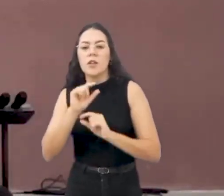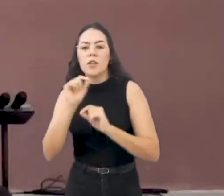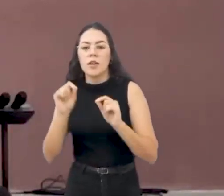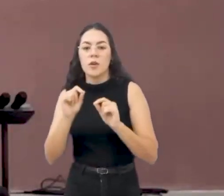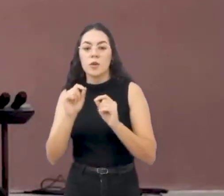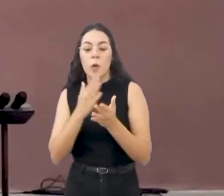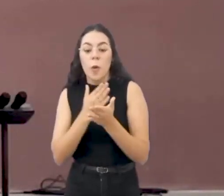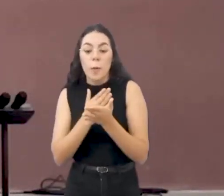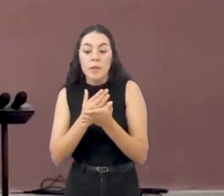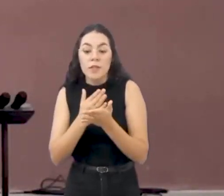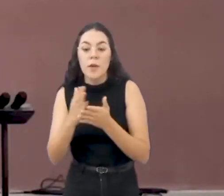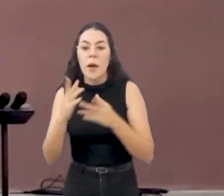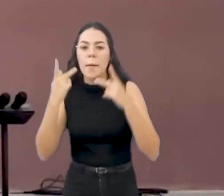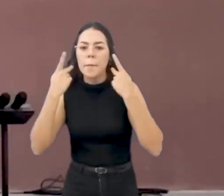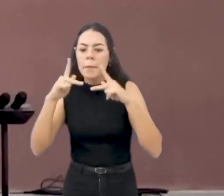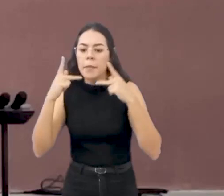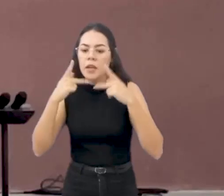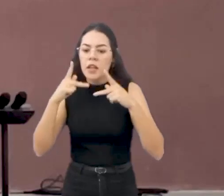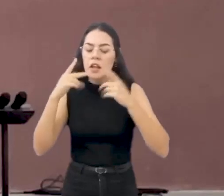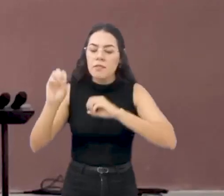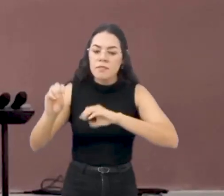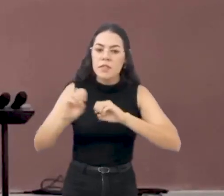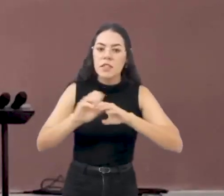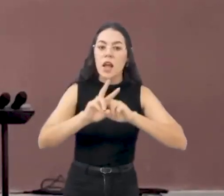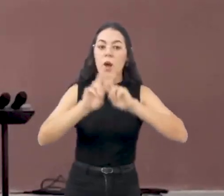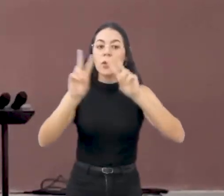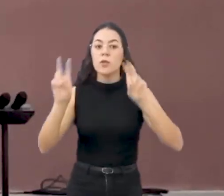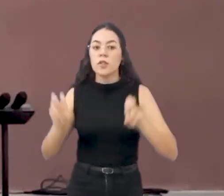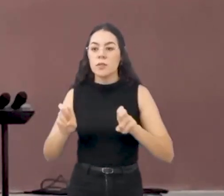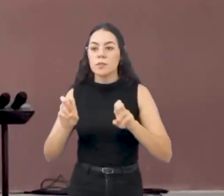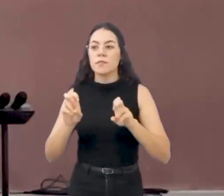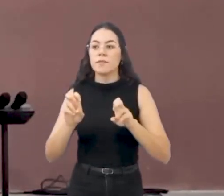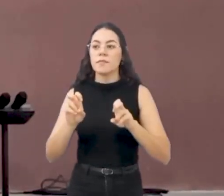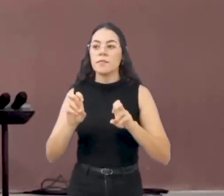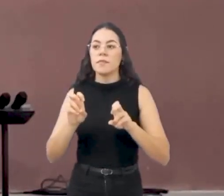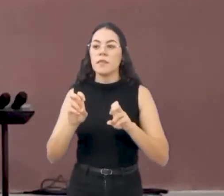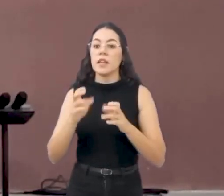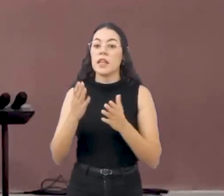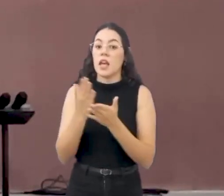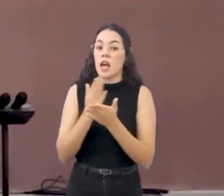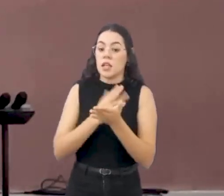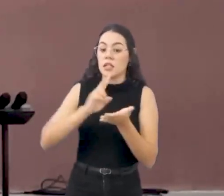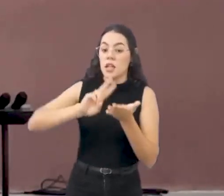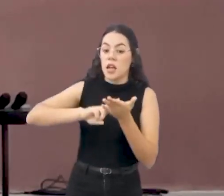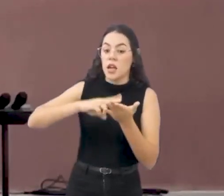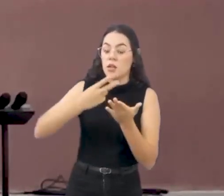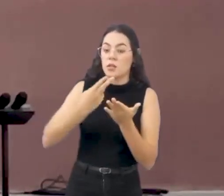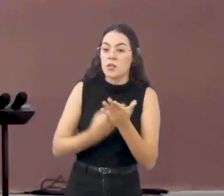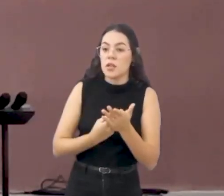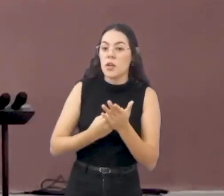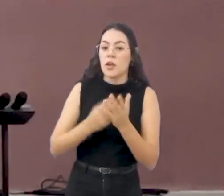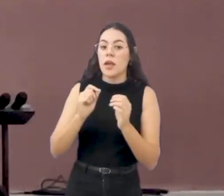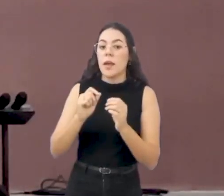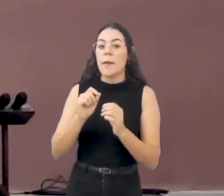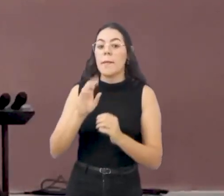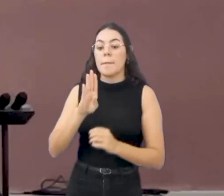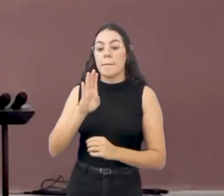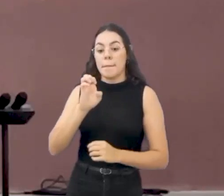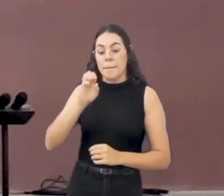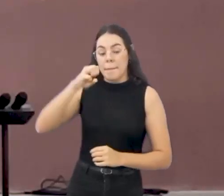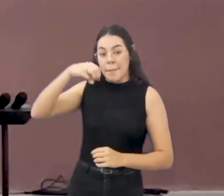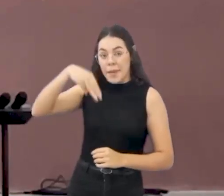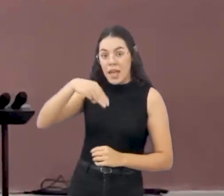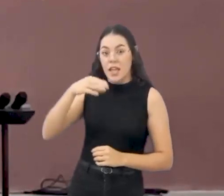sermão usando esse termo? Termo esse que foi traduzido para bem-aventurado.